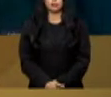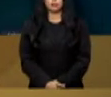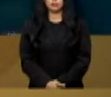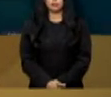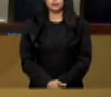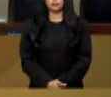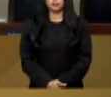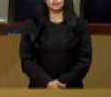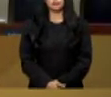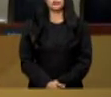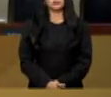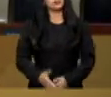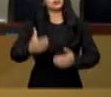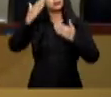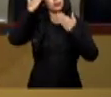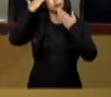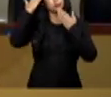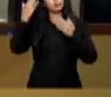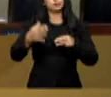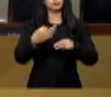Muito obrigado, ministro Marco Aurélio.